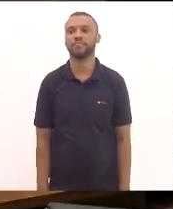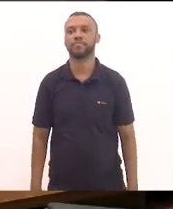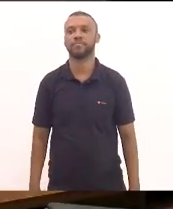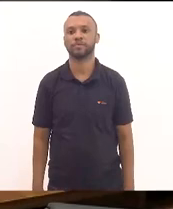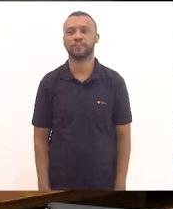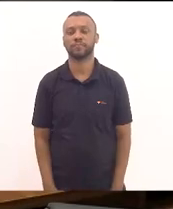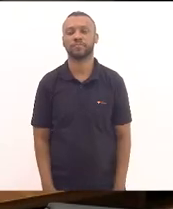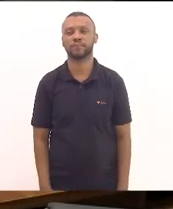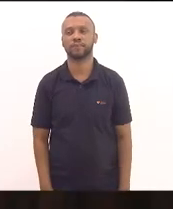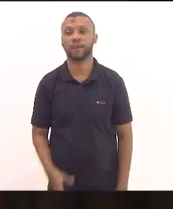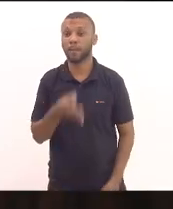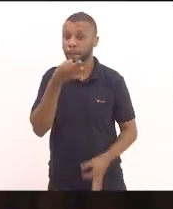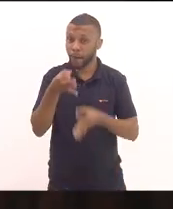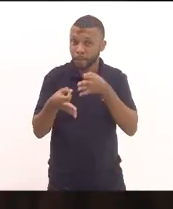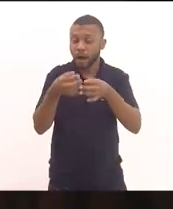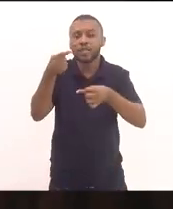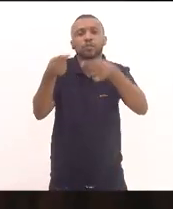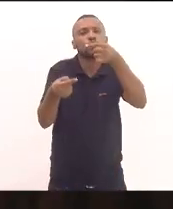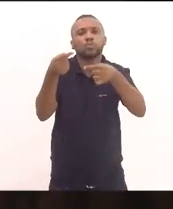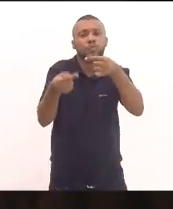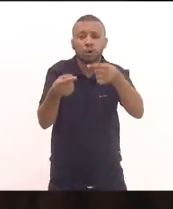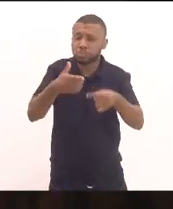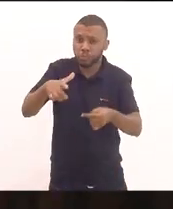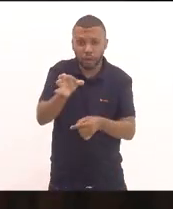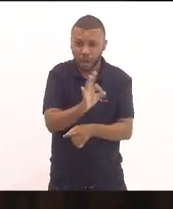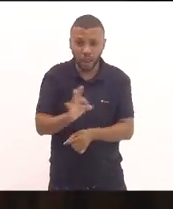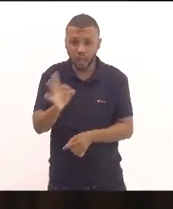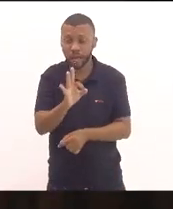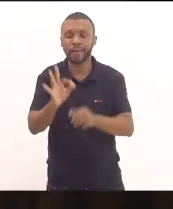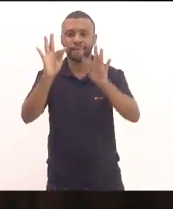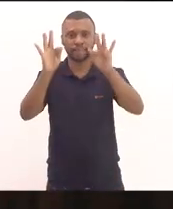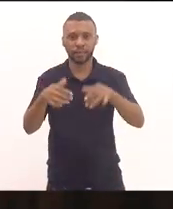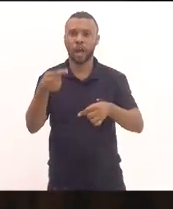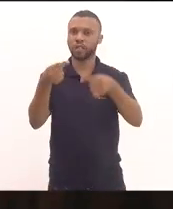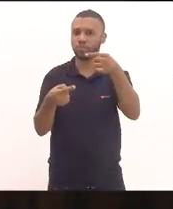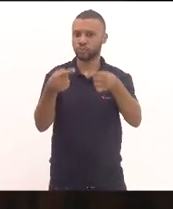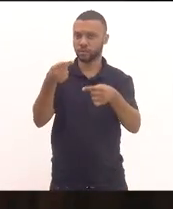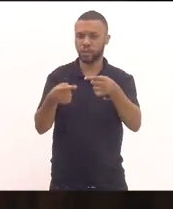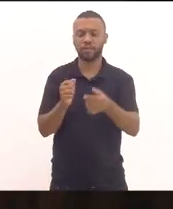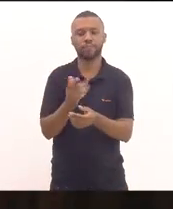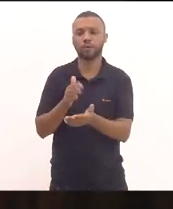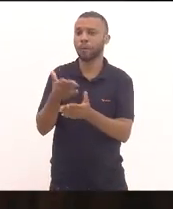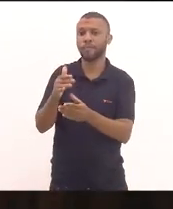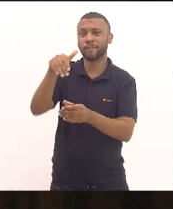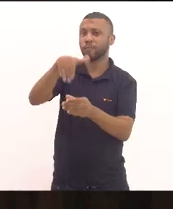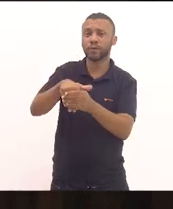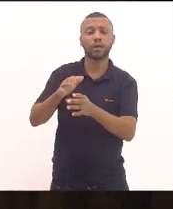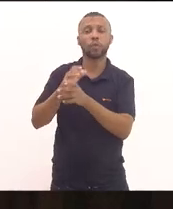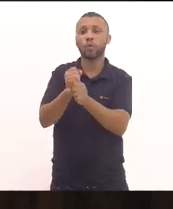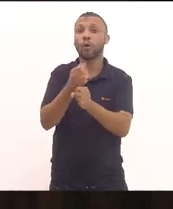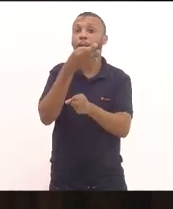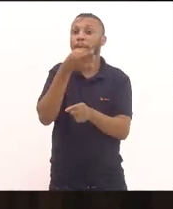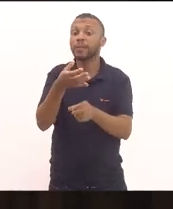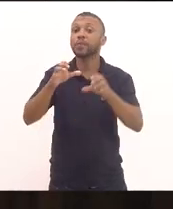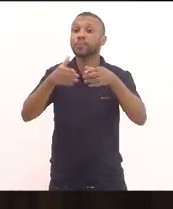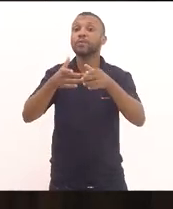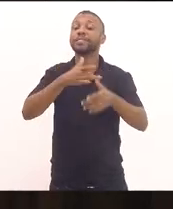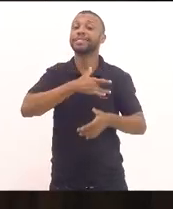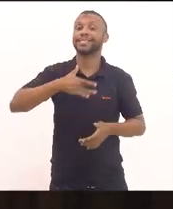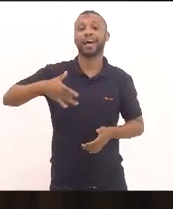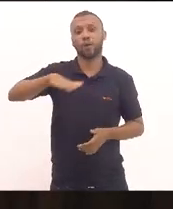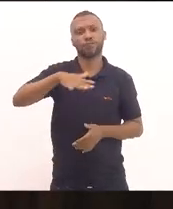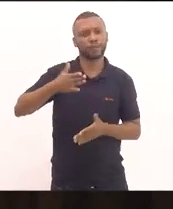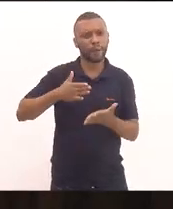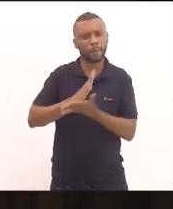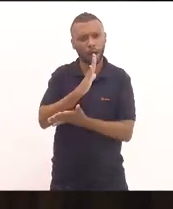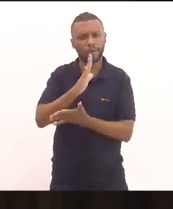Os pareceres emitidos em discussão. Não havendo quem queira discutir, encerrada a discussão. Em votação, o parecer da Comissão de Saúde. Senhores que aprovam, permaneçam